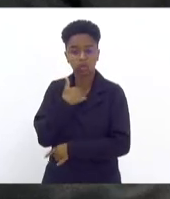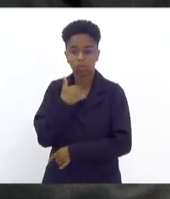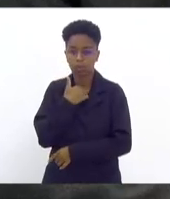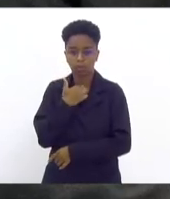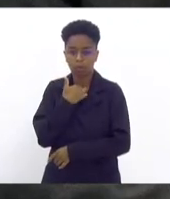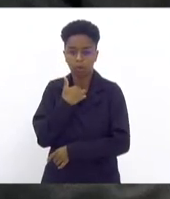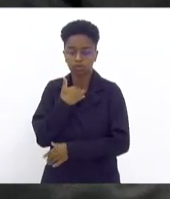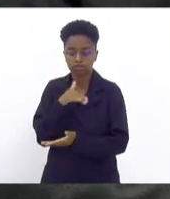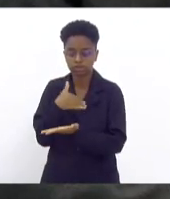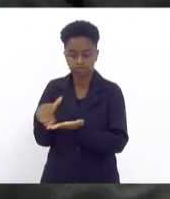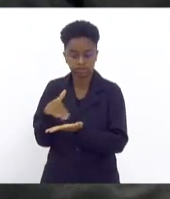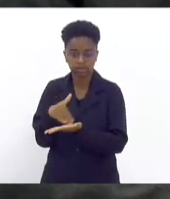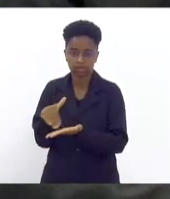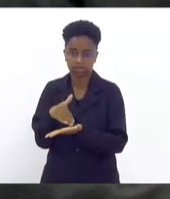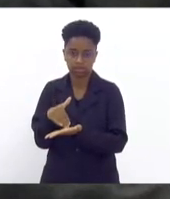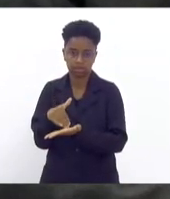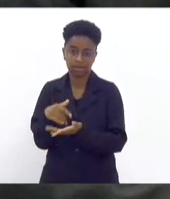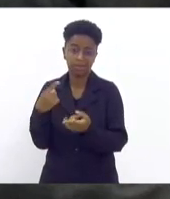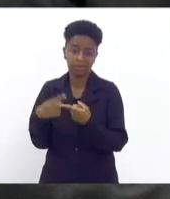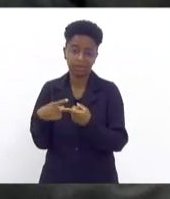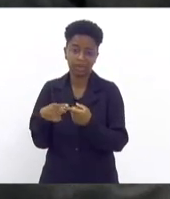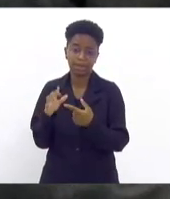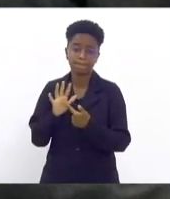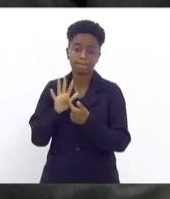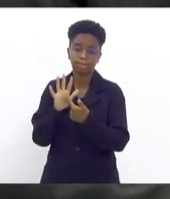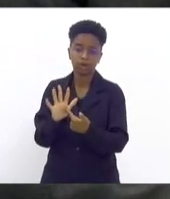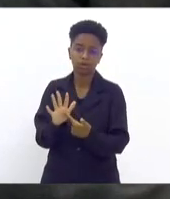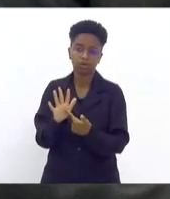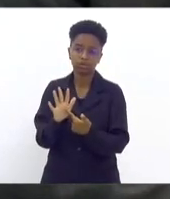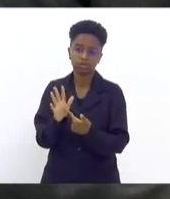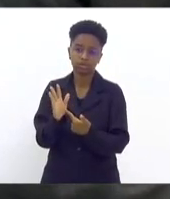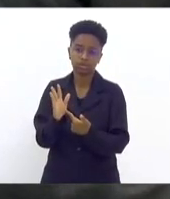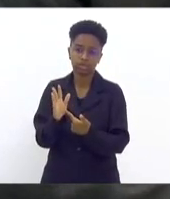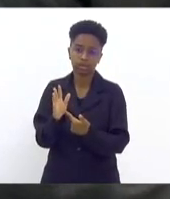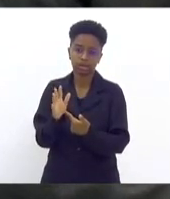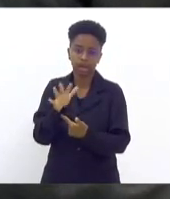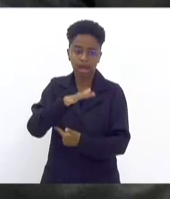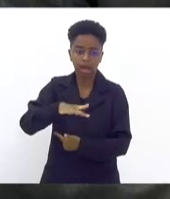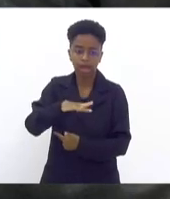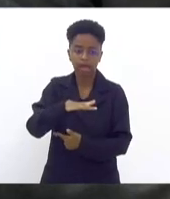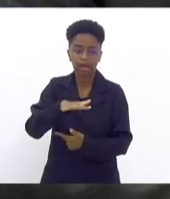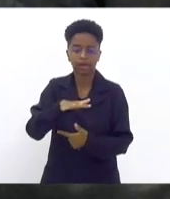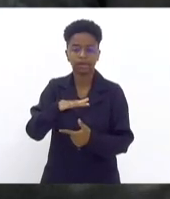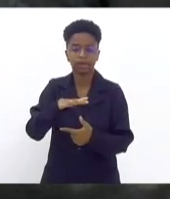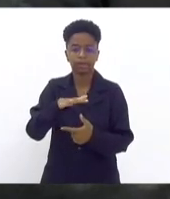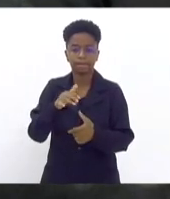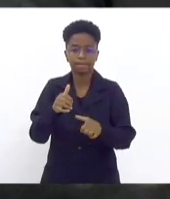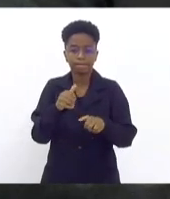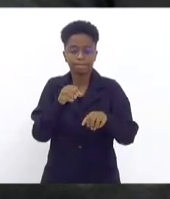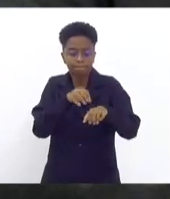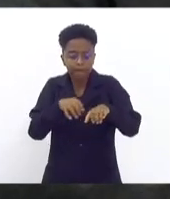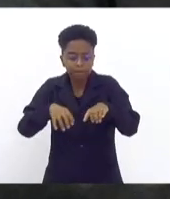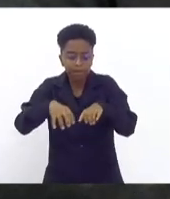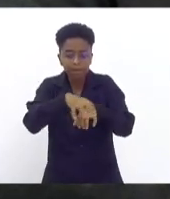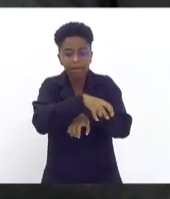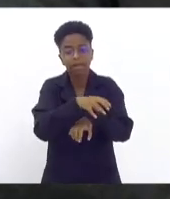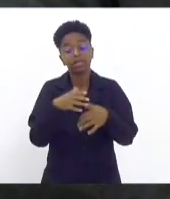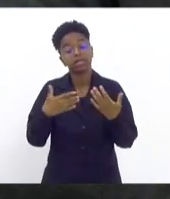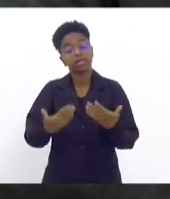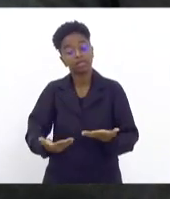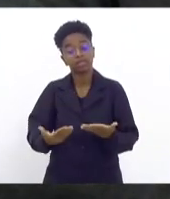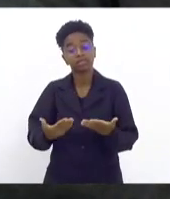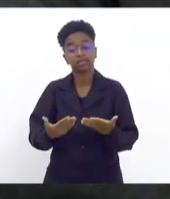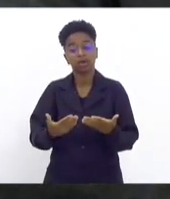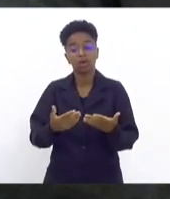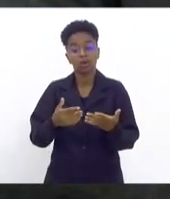pela Secretaria, porque ele faz menção à rede metropolitana. Então, quem tem a competência para as